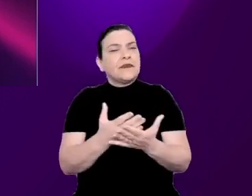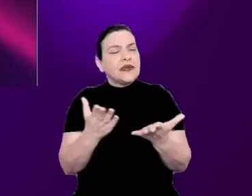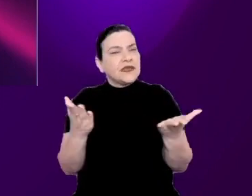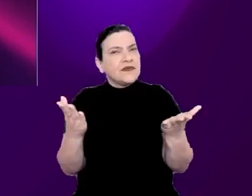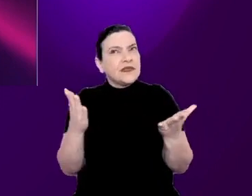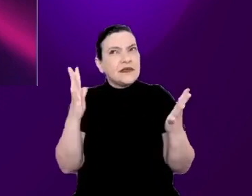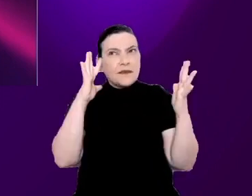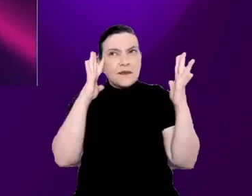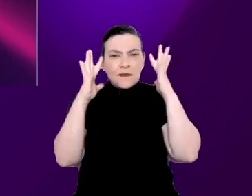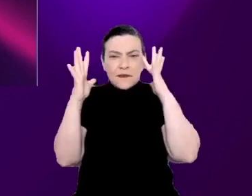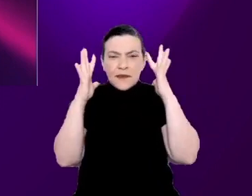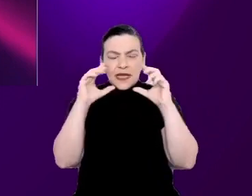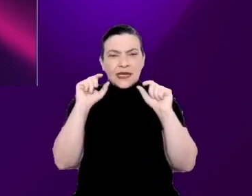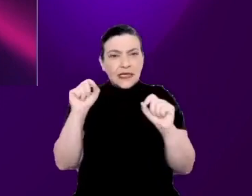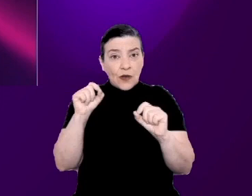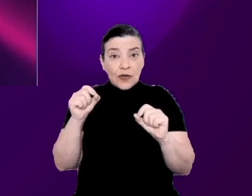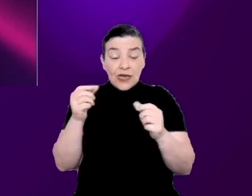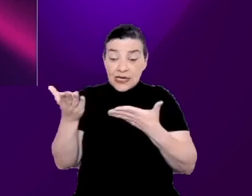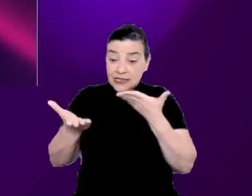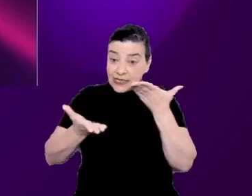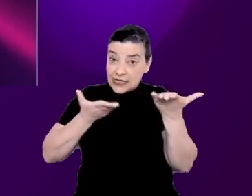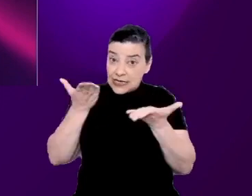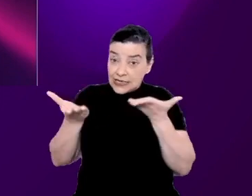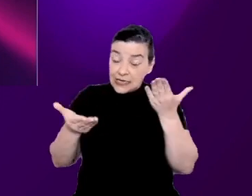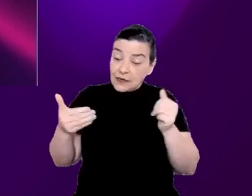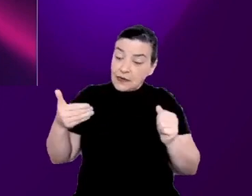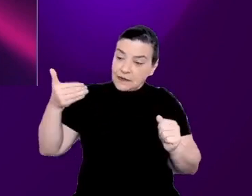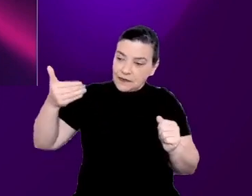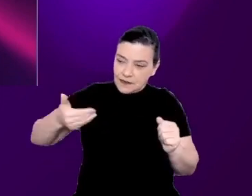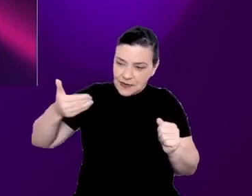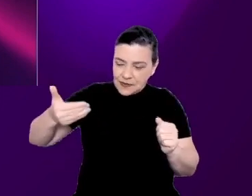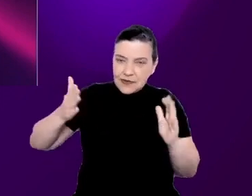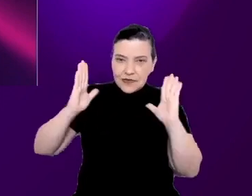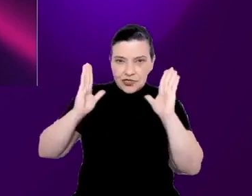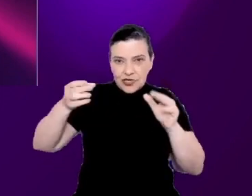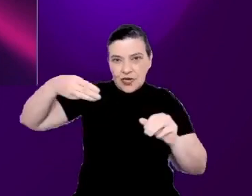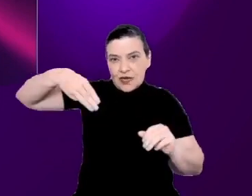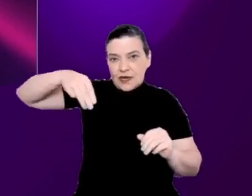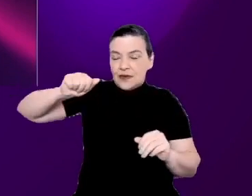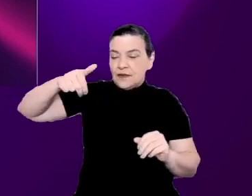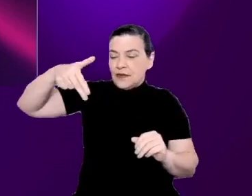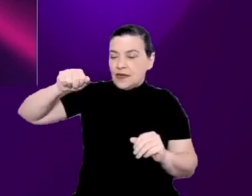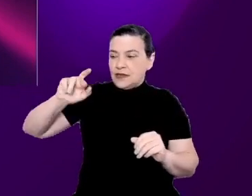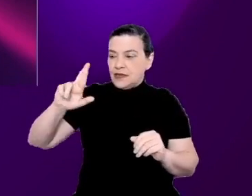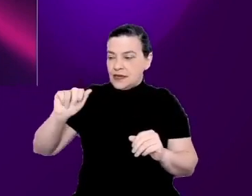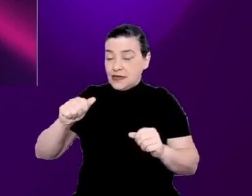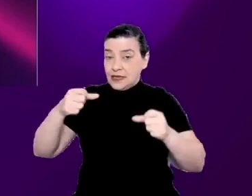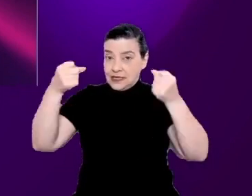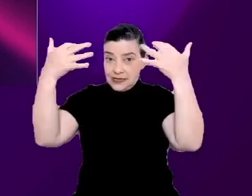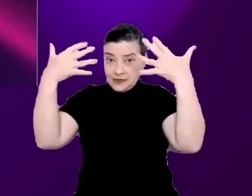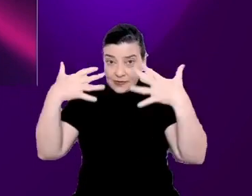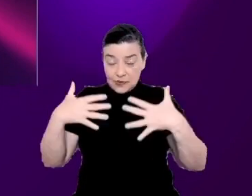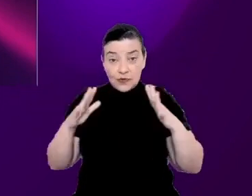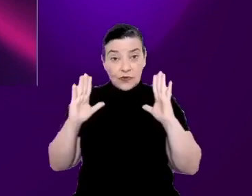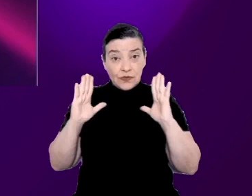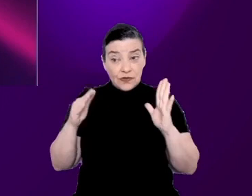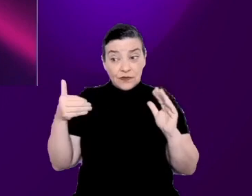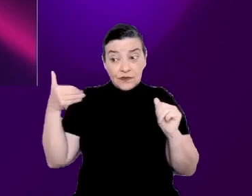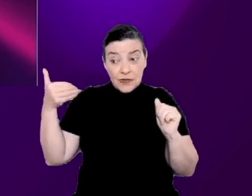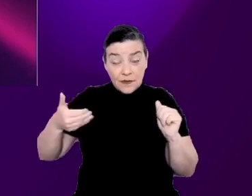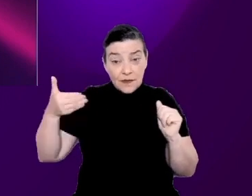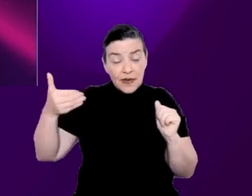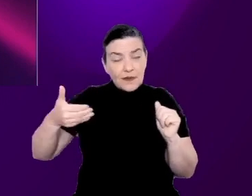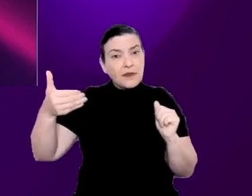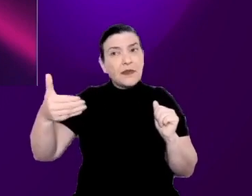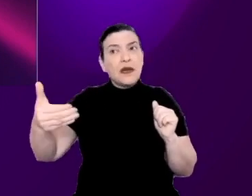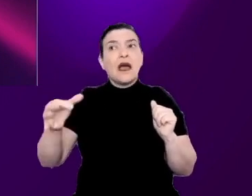em pertinência do tratamento, que o Manara bem trouxe aqui, né, que é a importância da pertinência do tratamento, isso